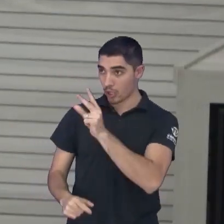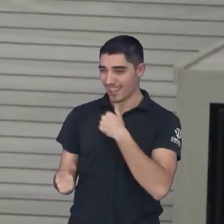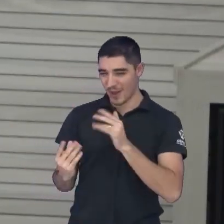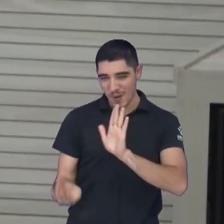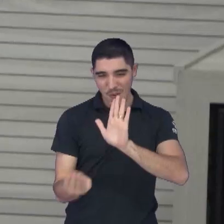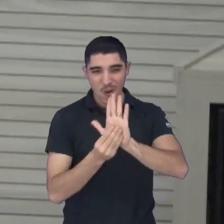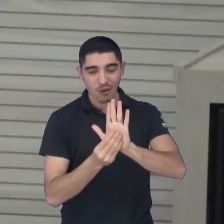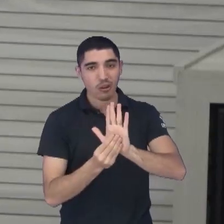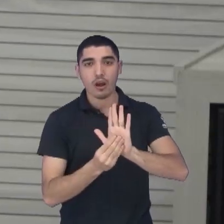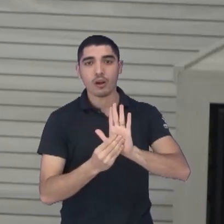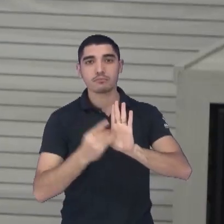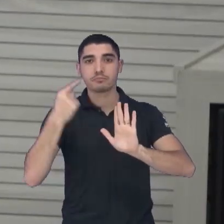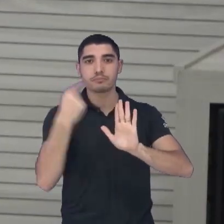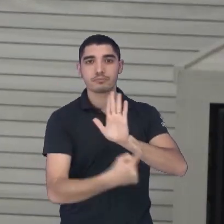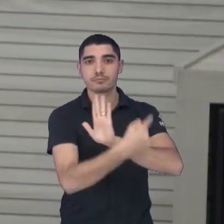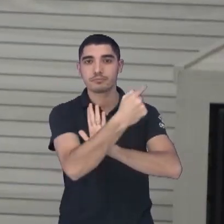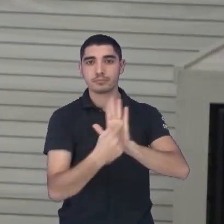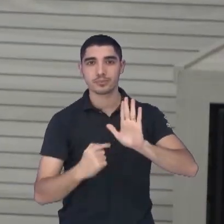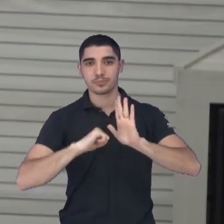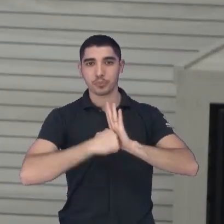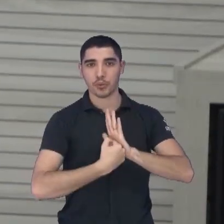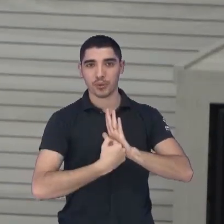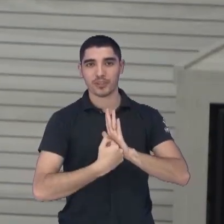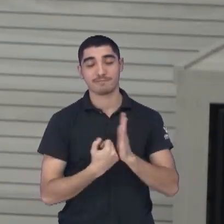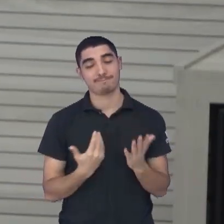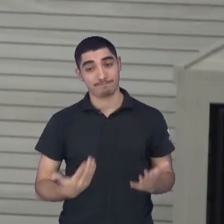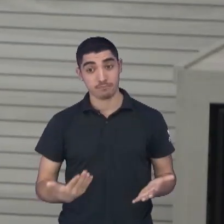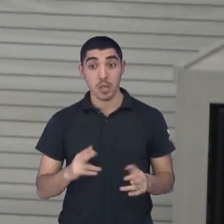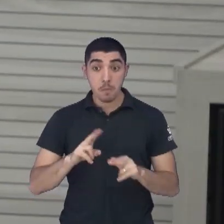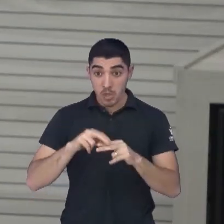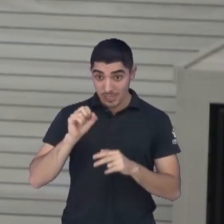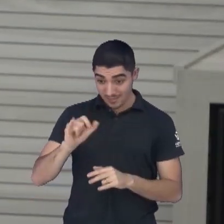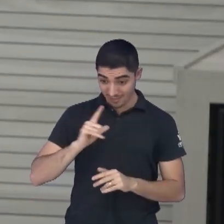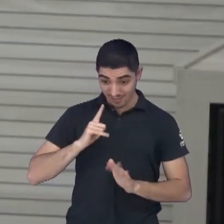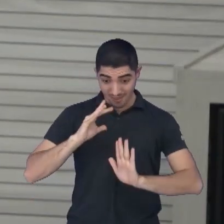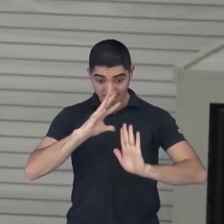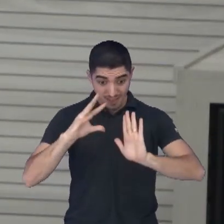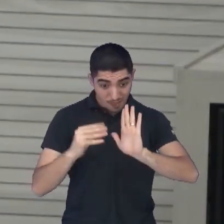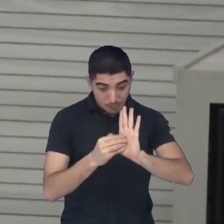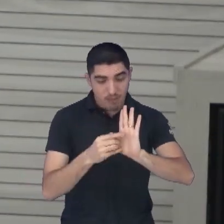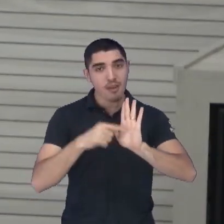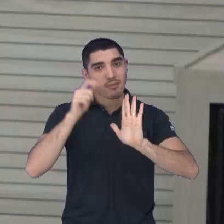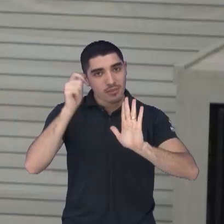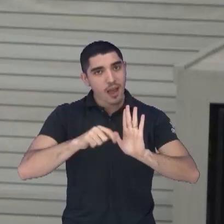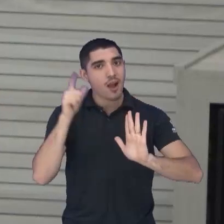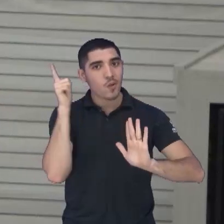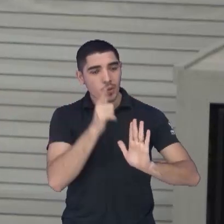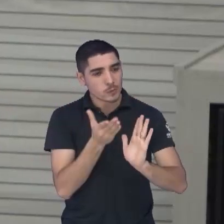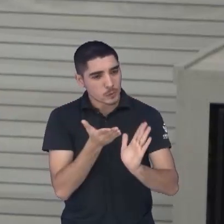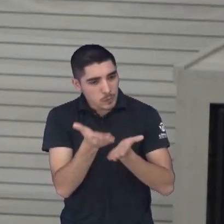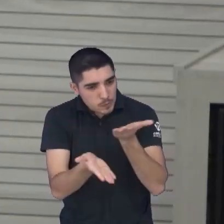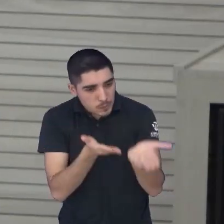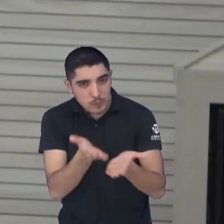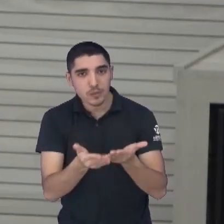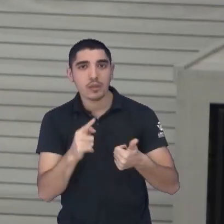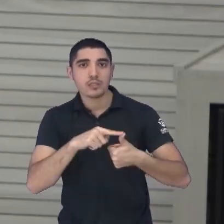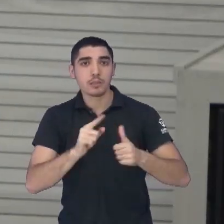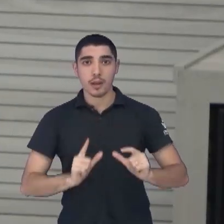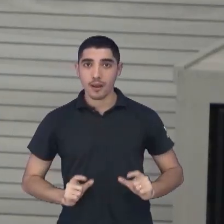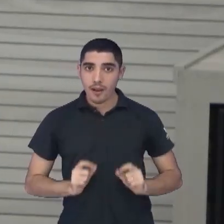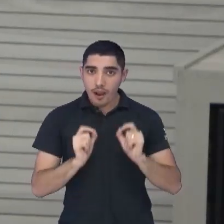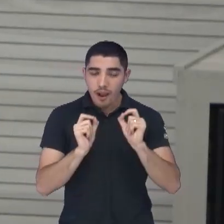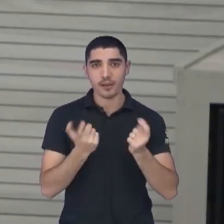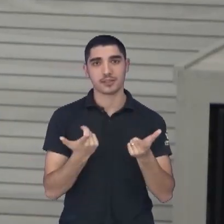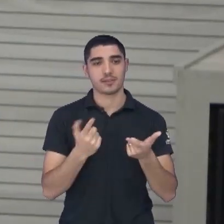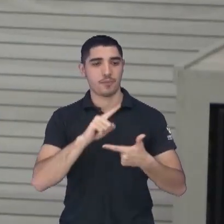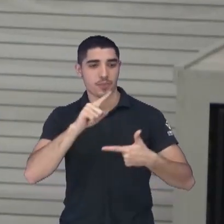Cury. Então, o que eu acho é que com essa emenda a gente pode trabalhar pelo tratamento do câncer, a gente pode olhar pelos bairros mais carentes,